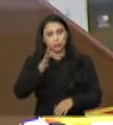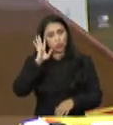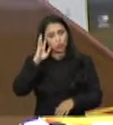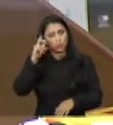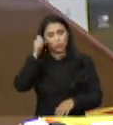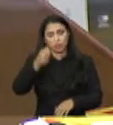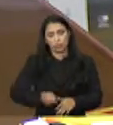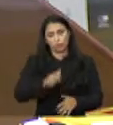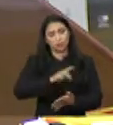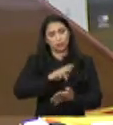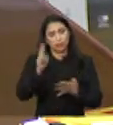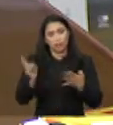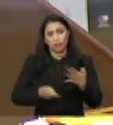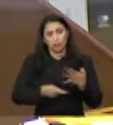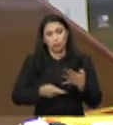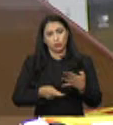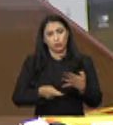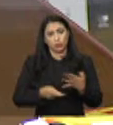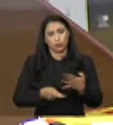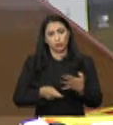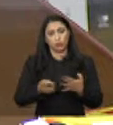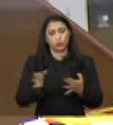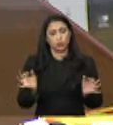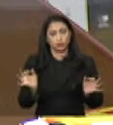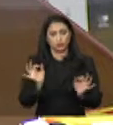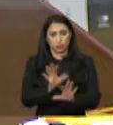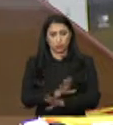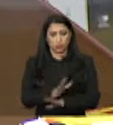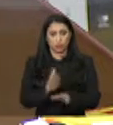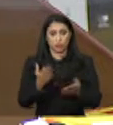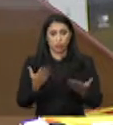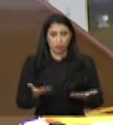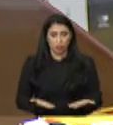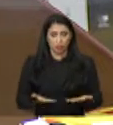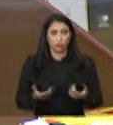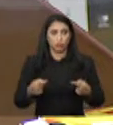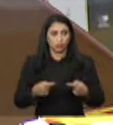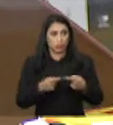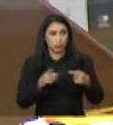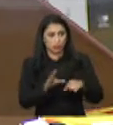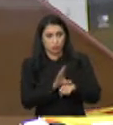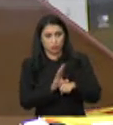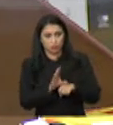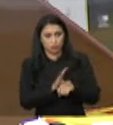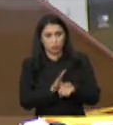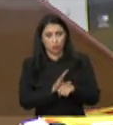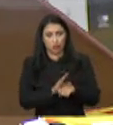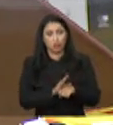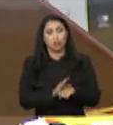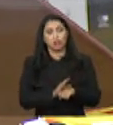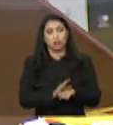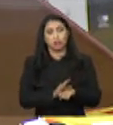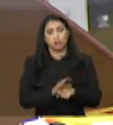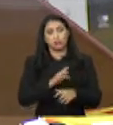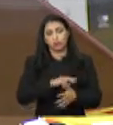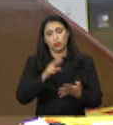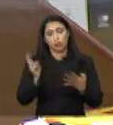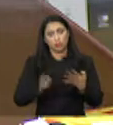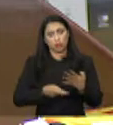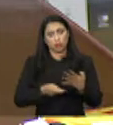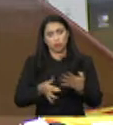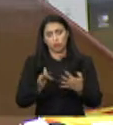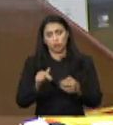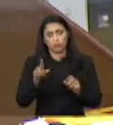Artigo 5º inciso 36 da Constituição Federal portanto em relação as condenações transitadas em julgado mesmo